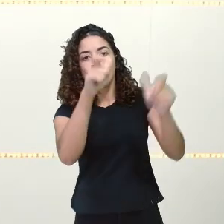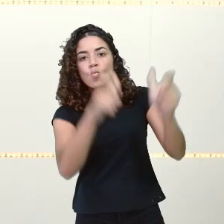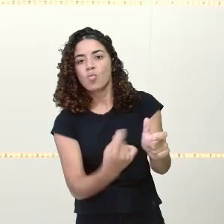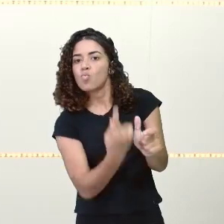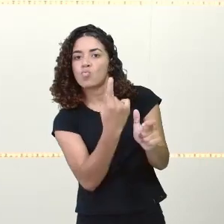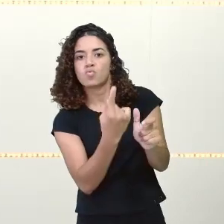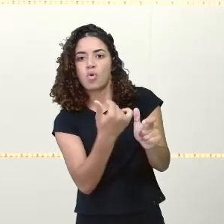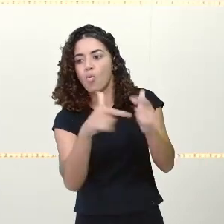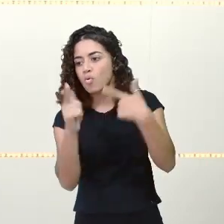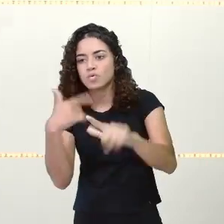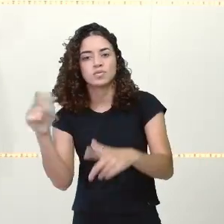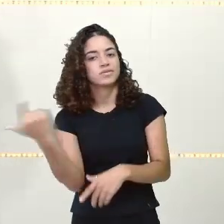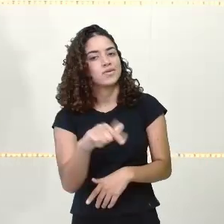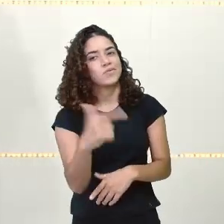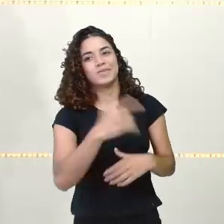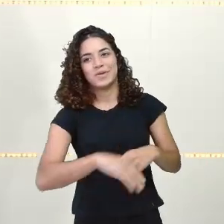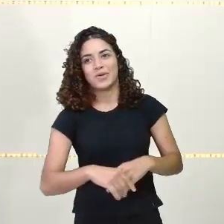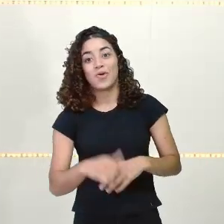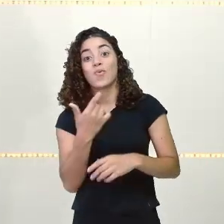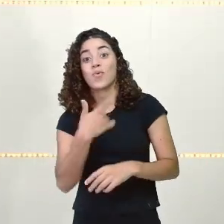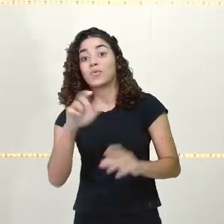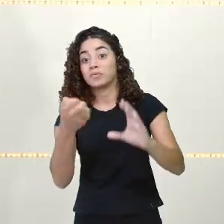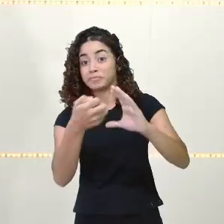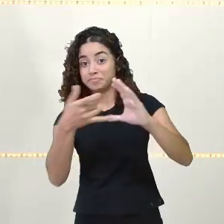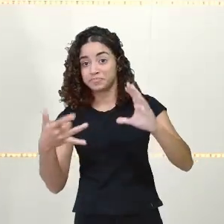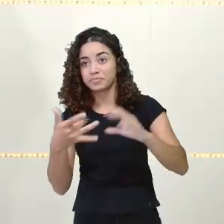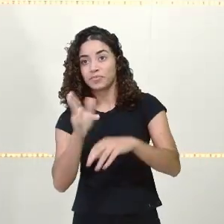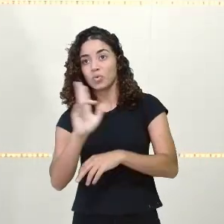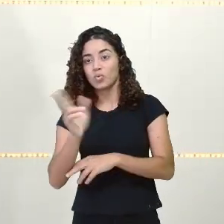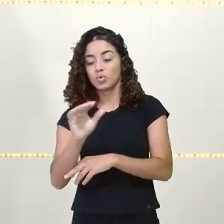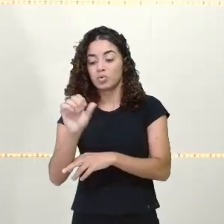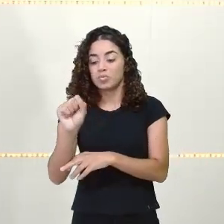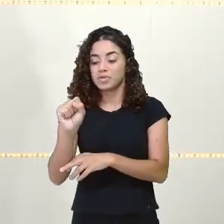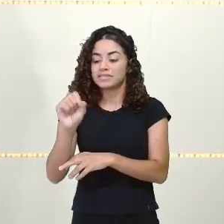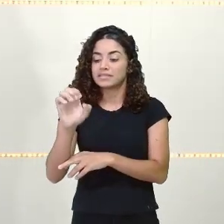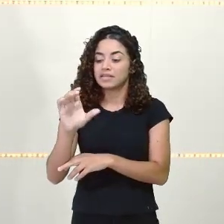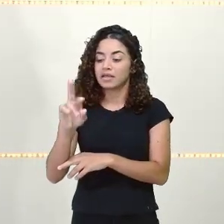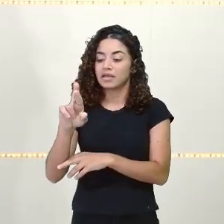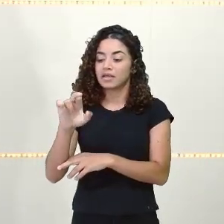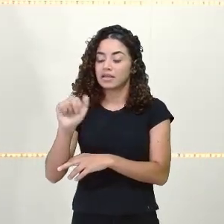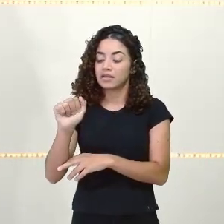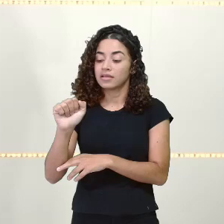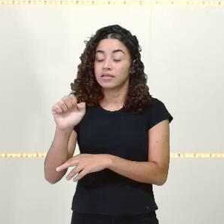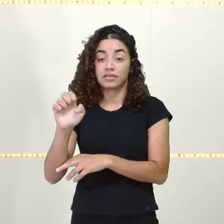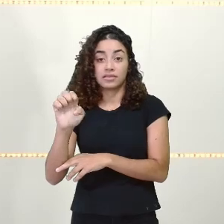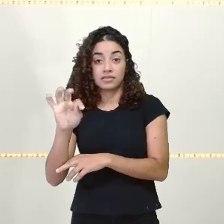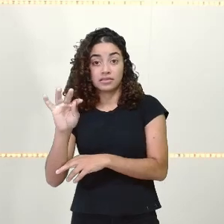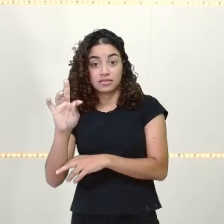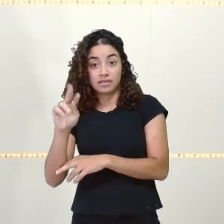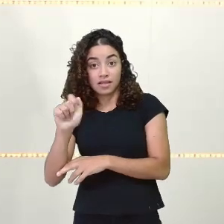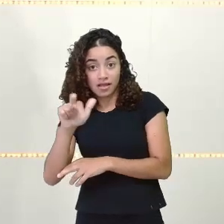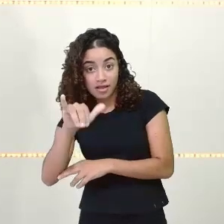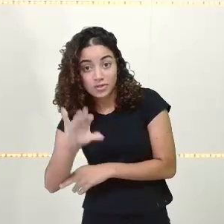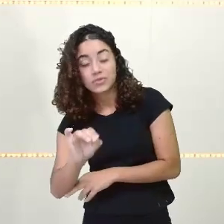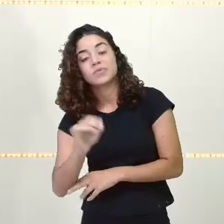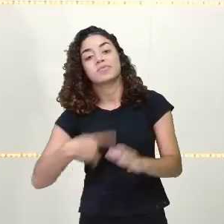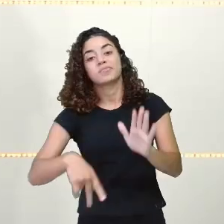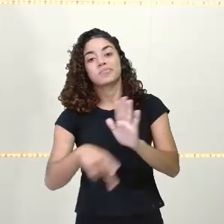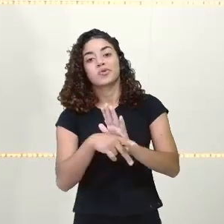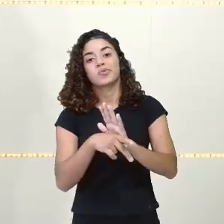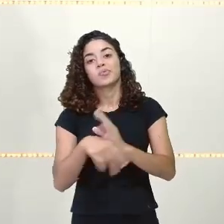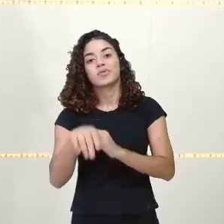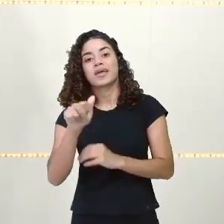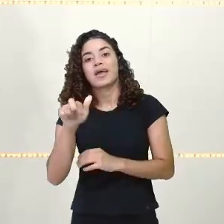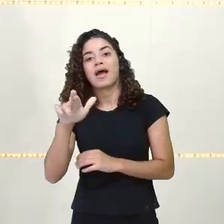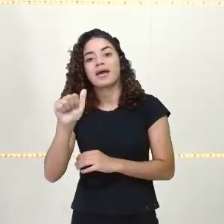olha só mais o que eu posso falar sobre essa ave. O nome secretário é provavelmente proveniente do árabe